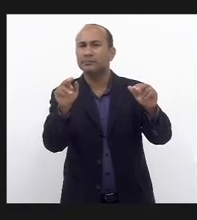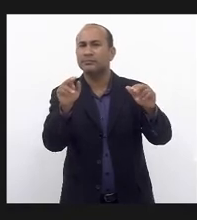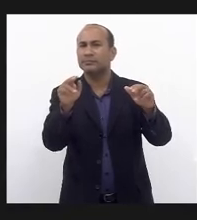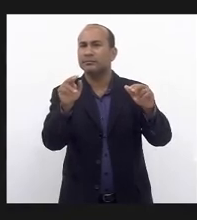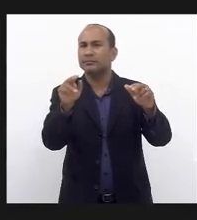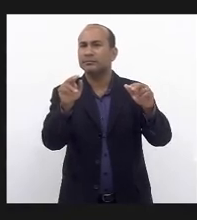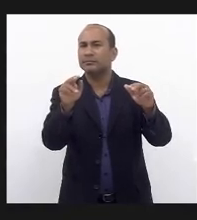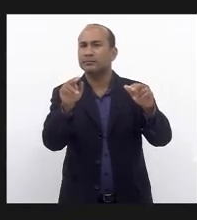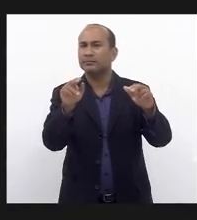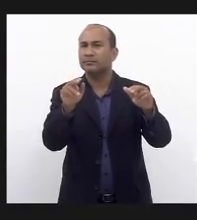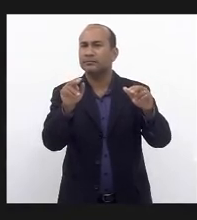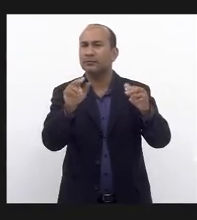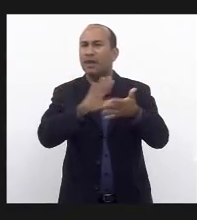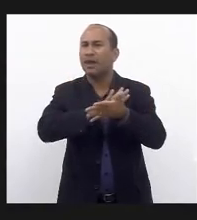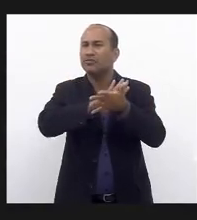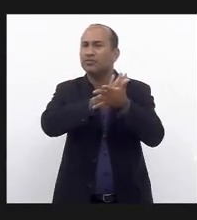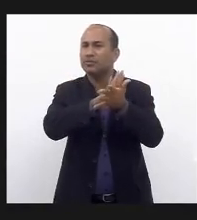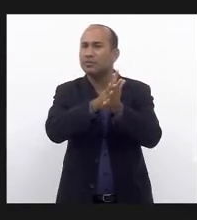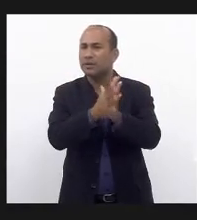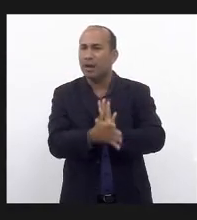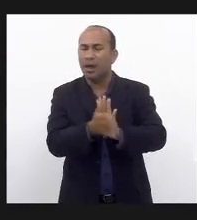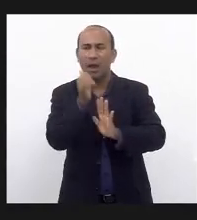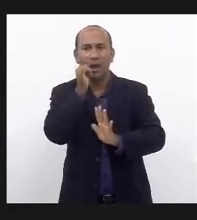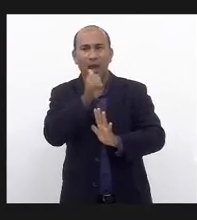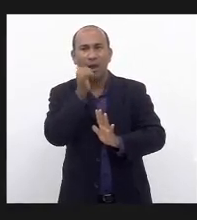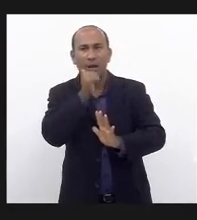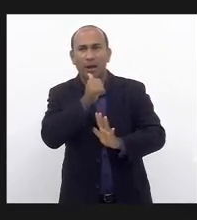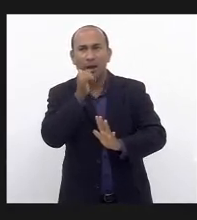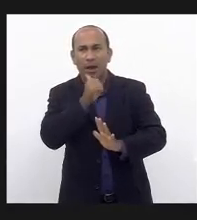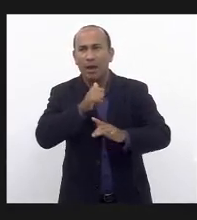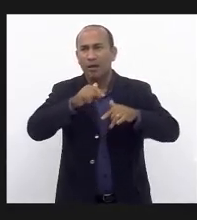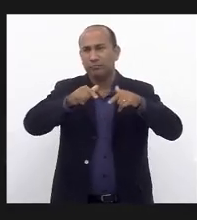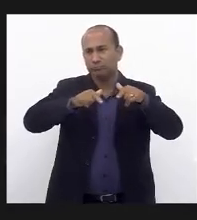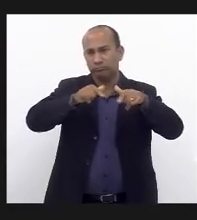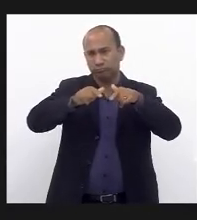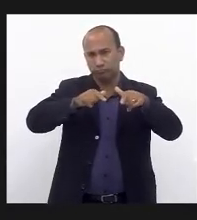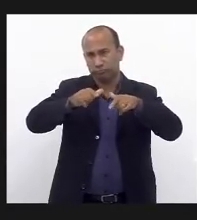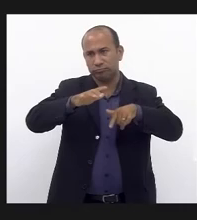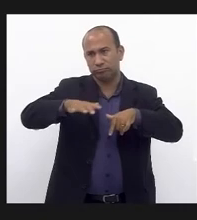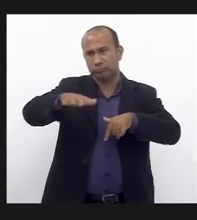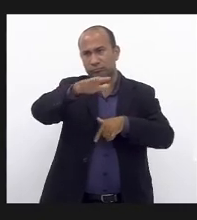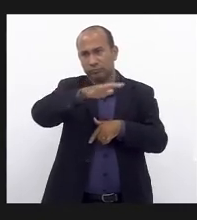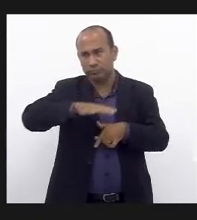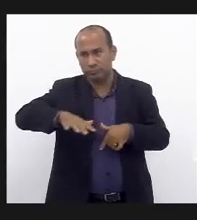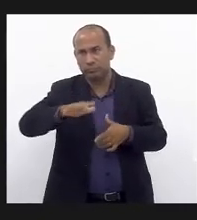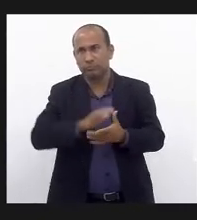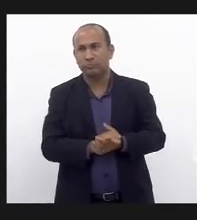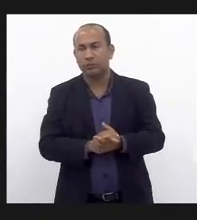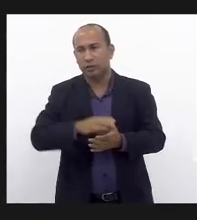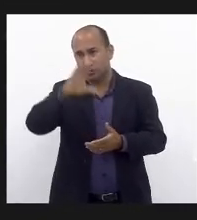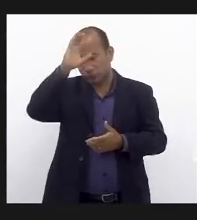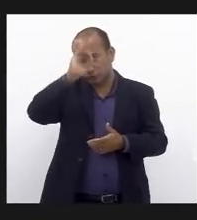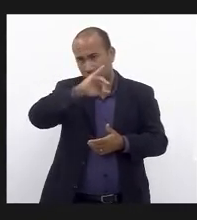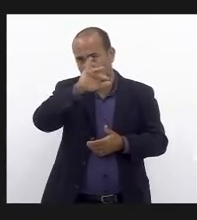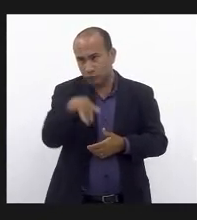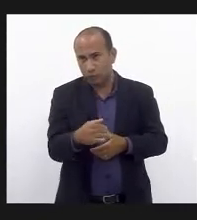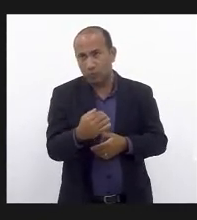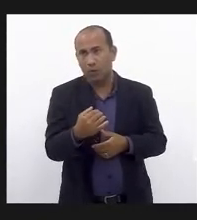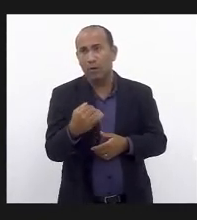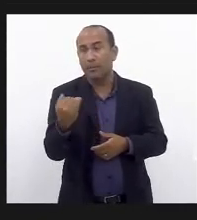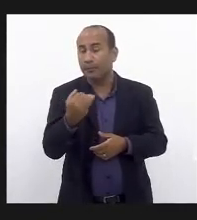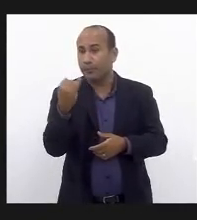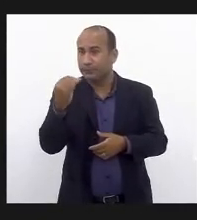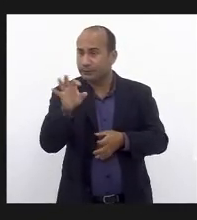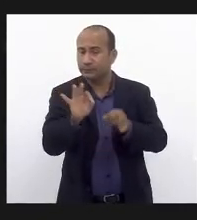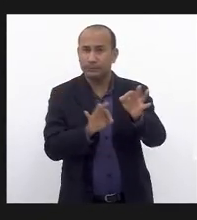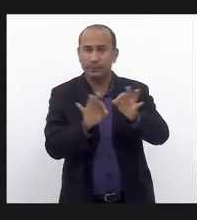combate à discriminação das mulheres no mercado de trabalho, Tia Ju. Um importante projeto que